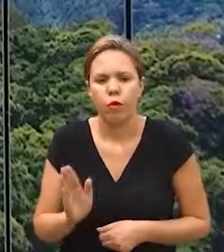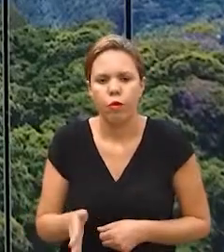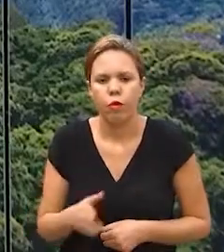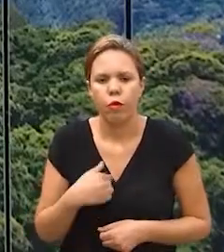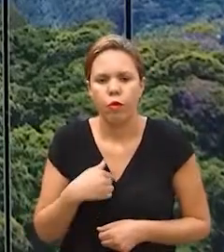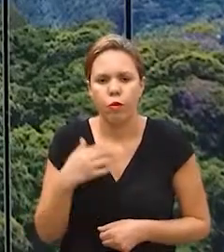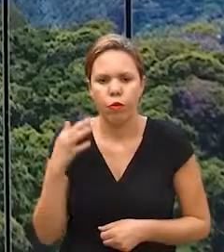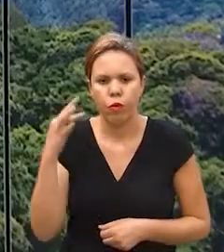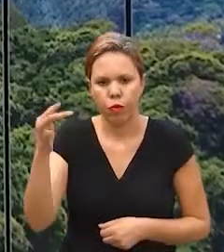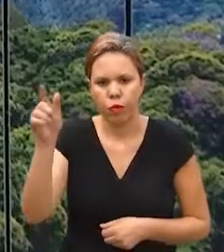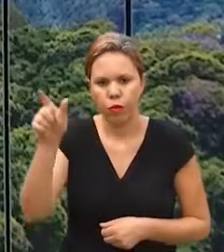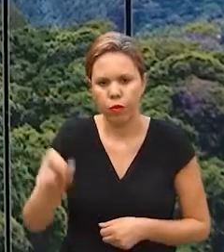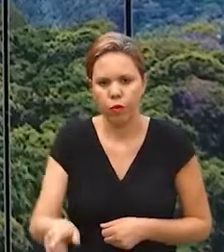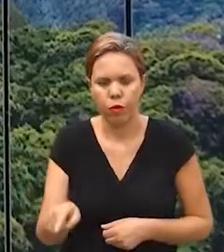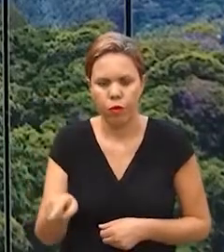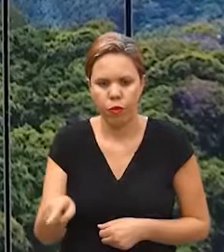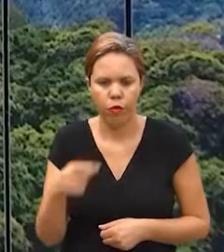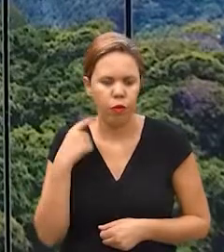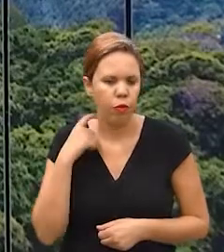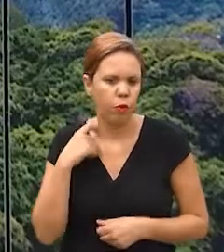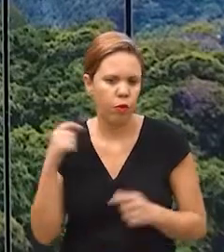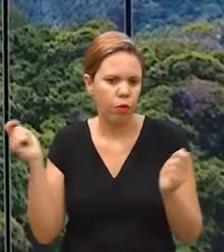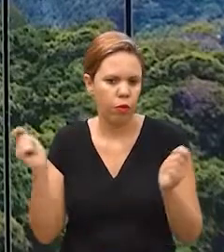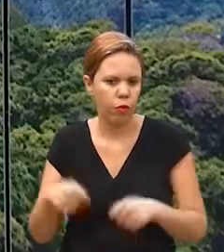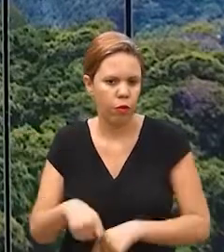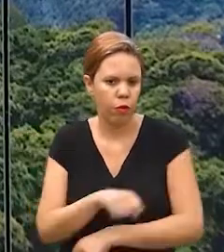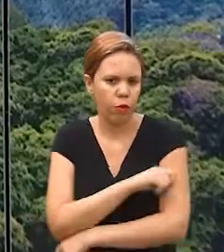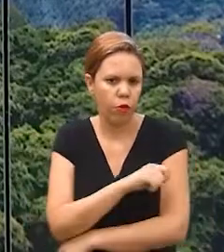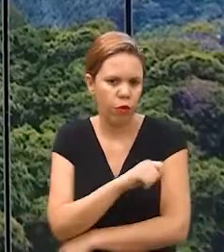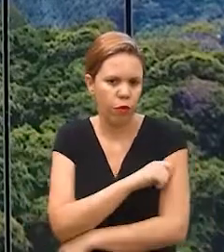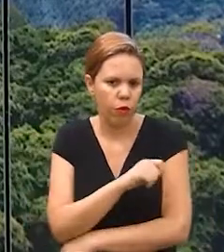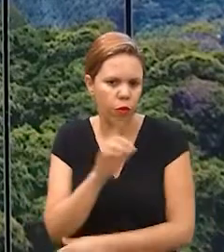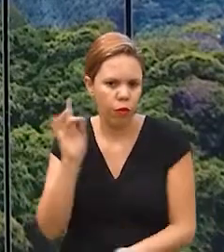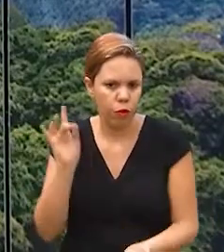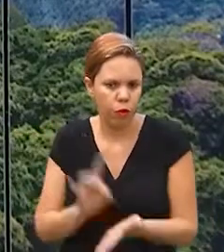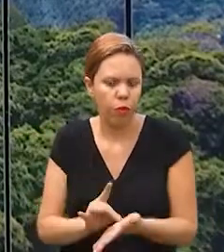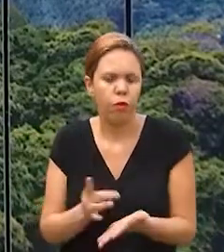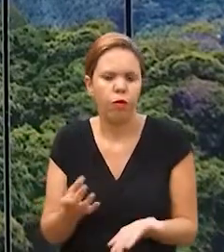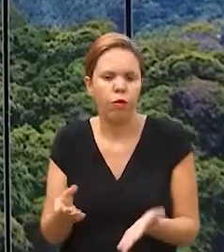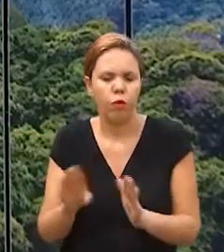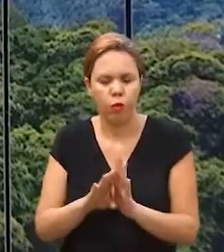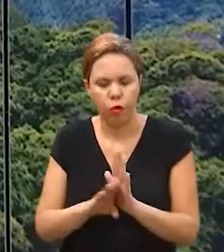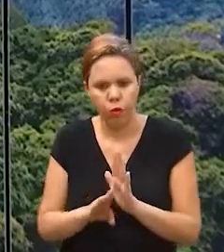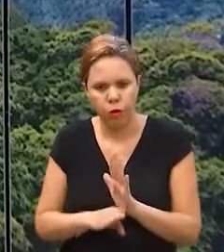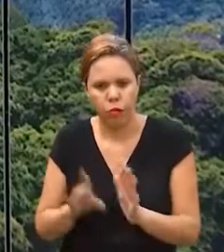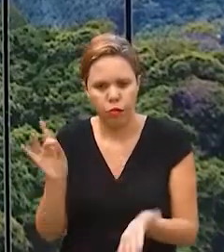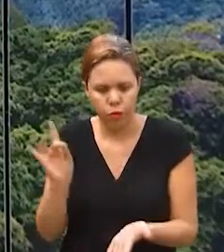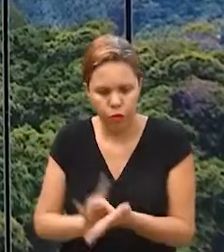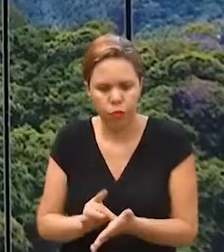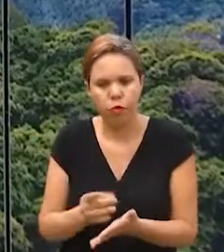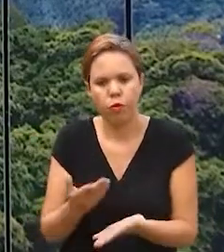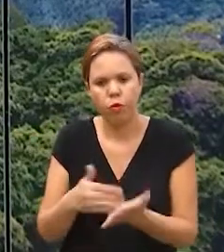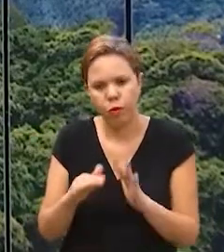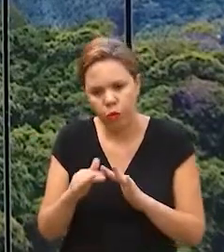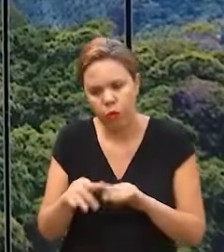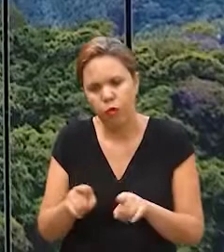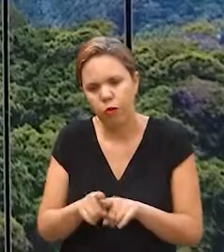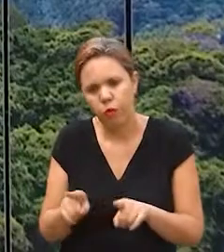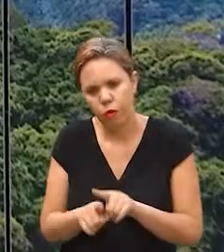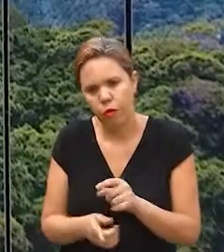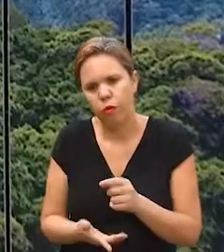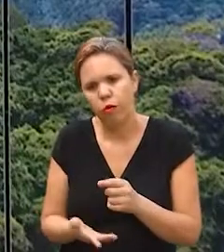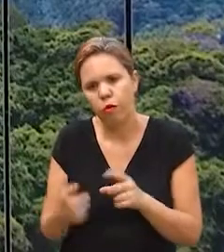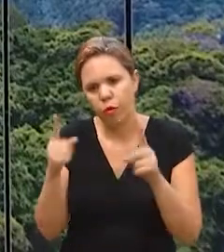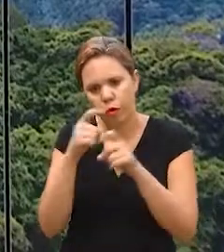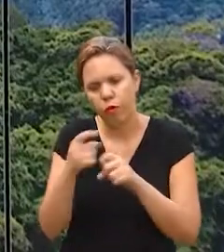um futuro, é um potencial aluno do Consolidando a Escolaridade, que tem dificuldades básicas em português